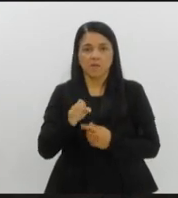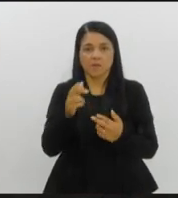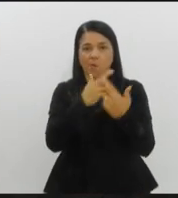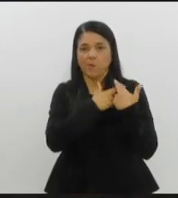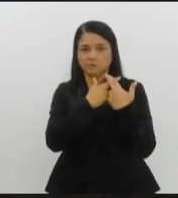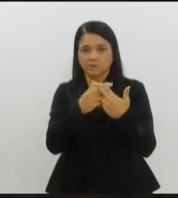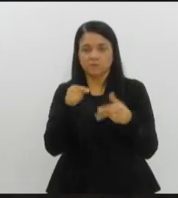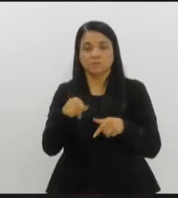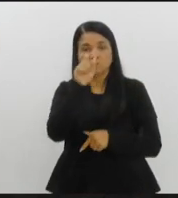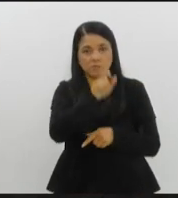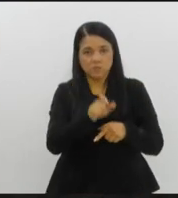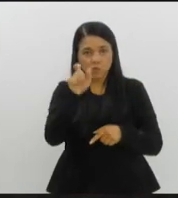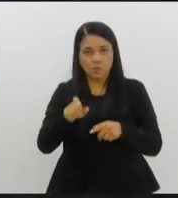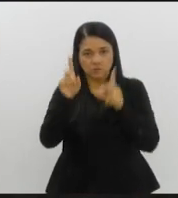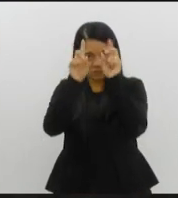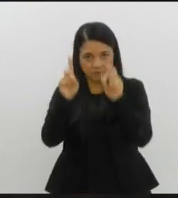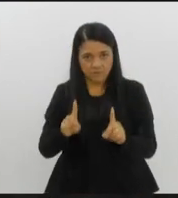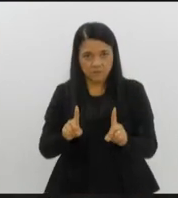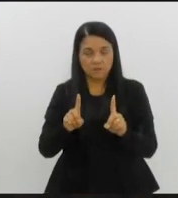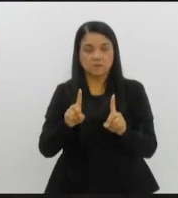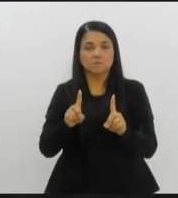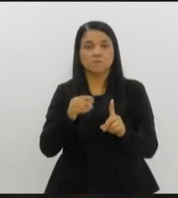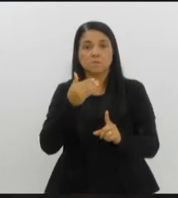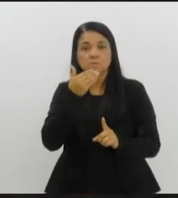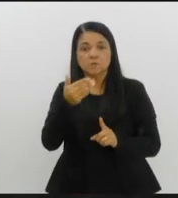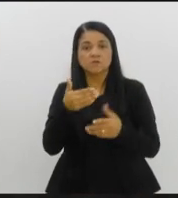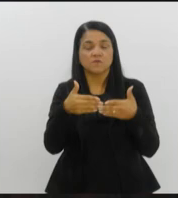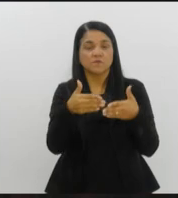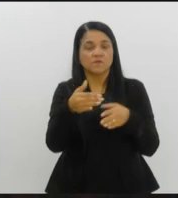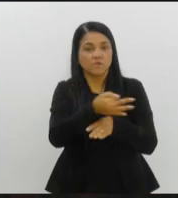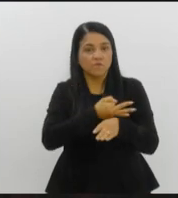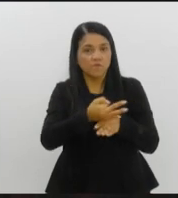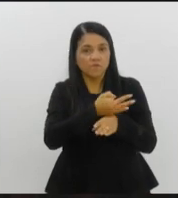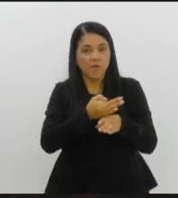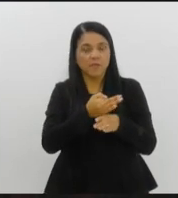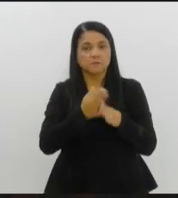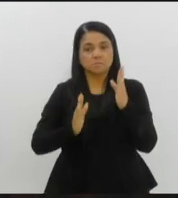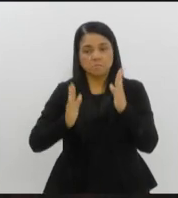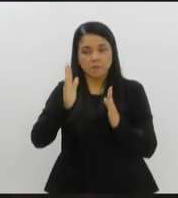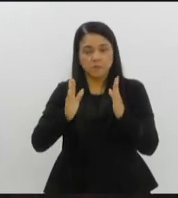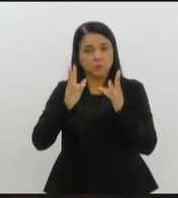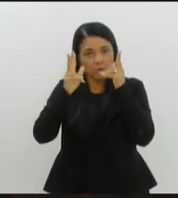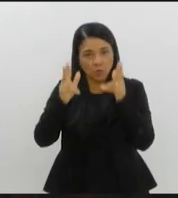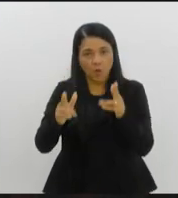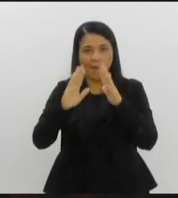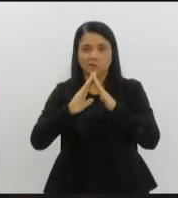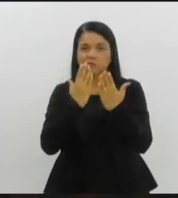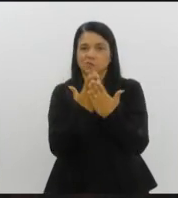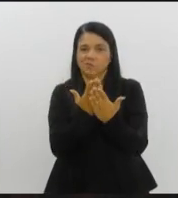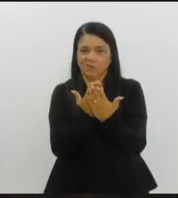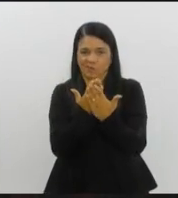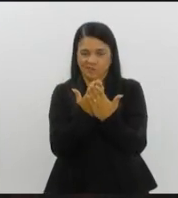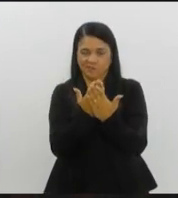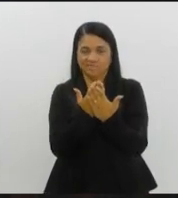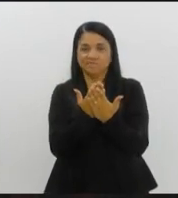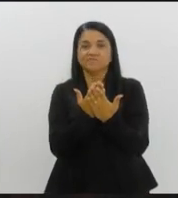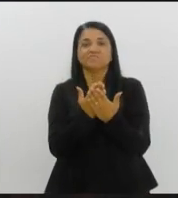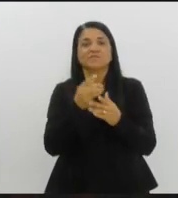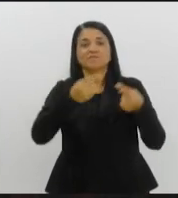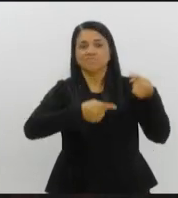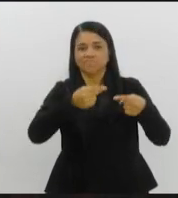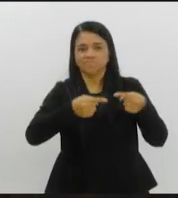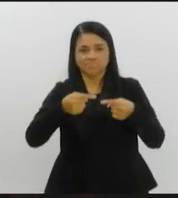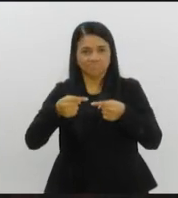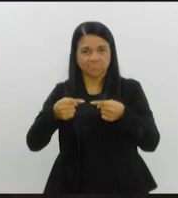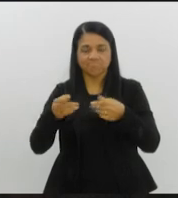com deficiência de requerer a concessão de férias no mesmo período das escolares. Em discussão, não